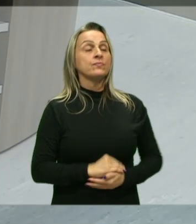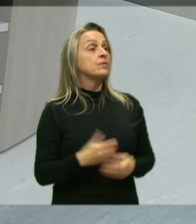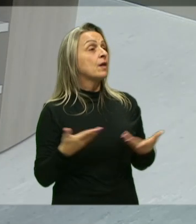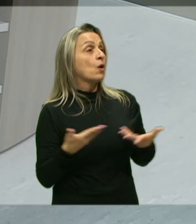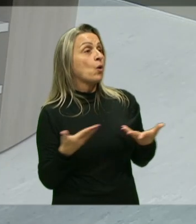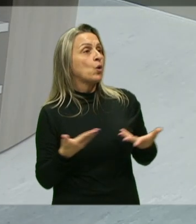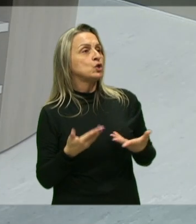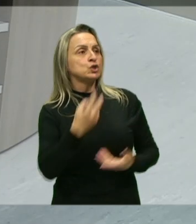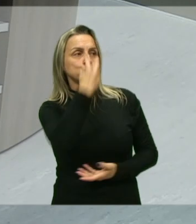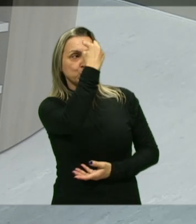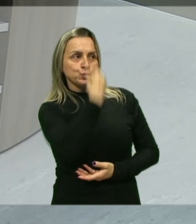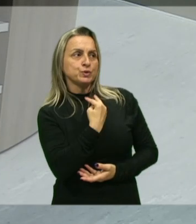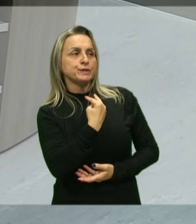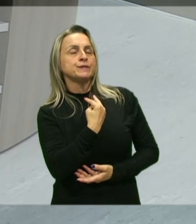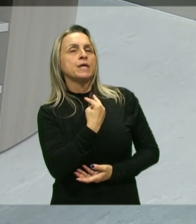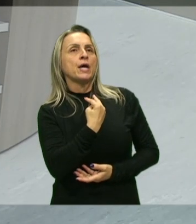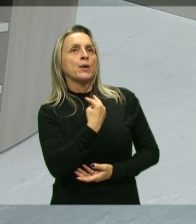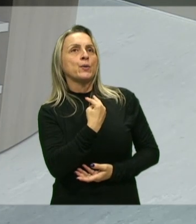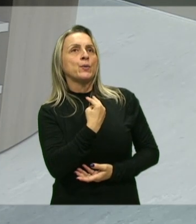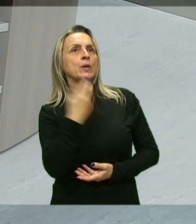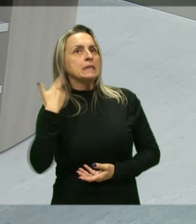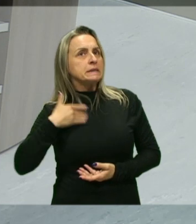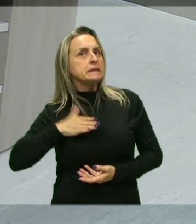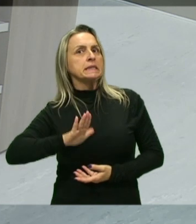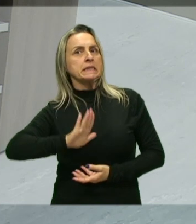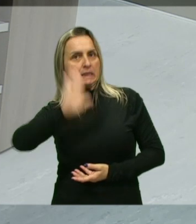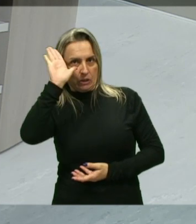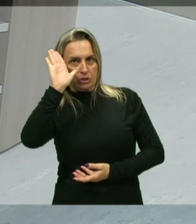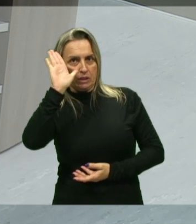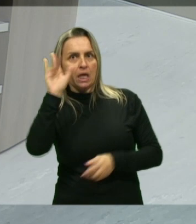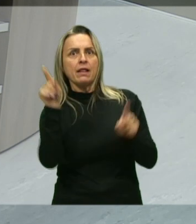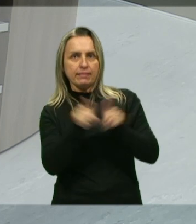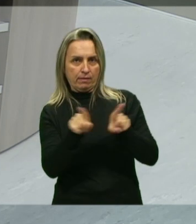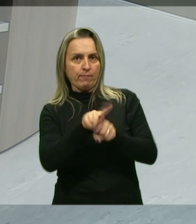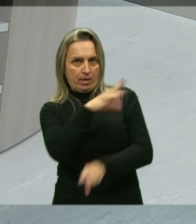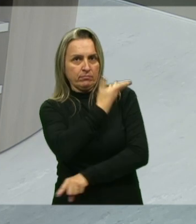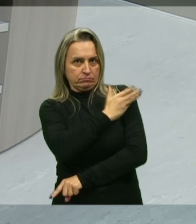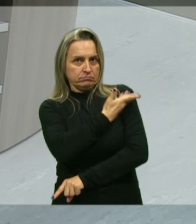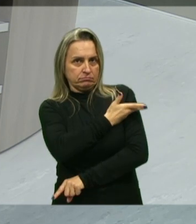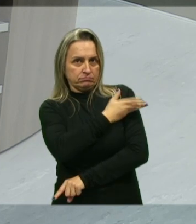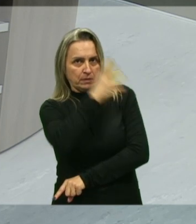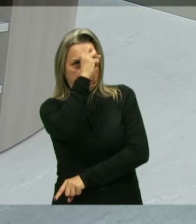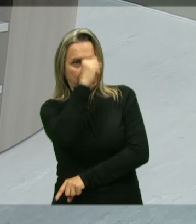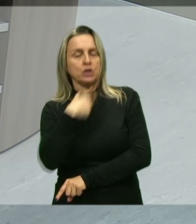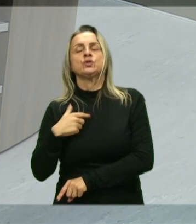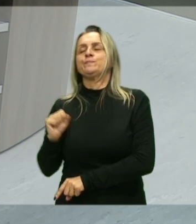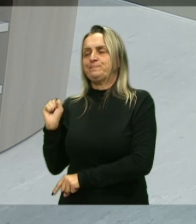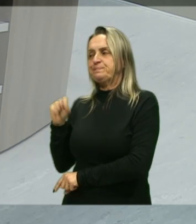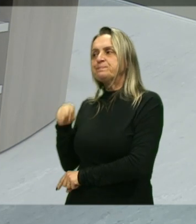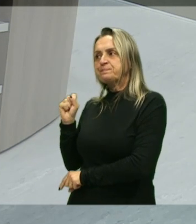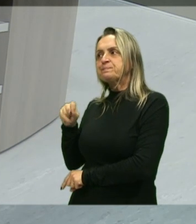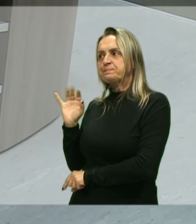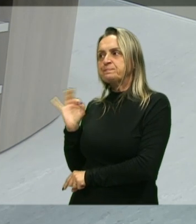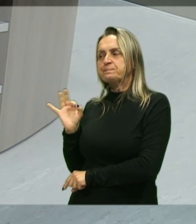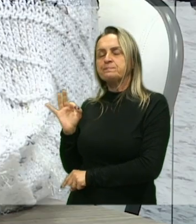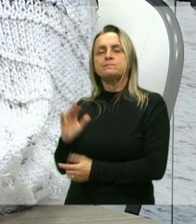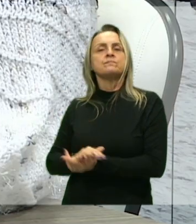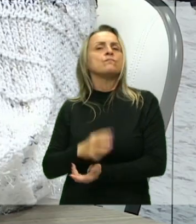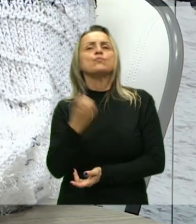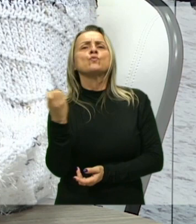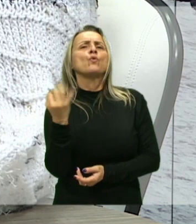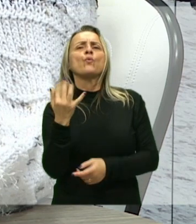visual, o cego que se candidata, ele também passa por um treinamento, né? Passa. E quanto